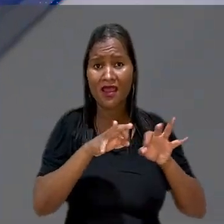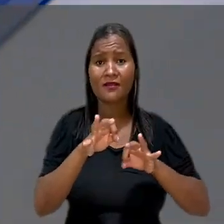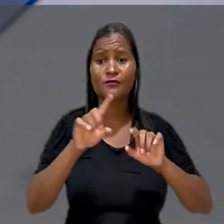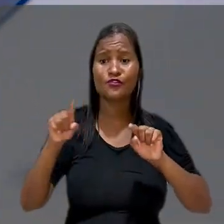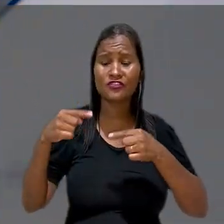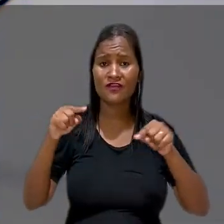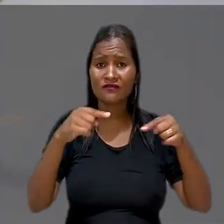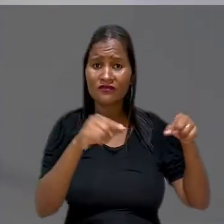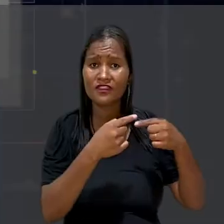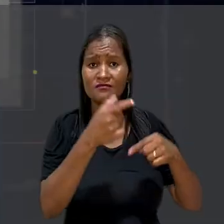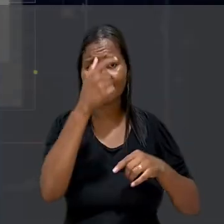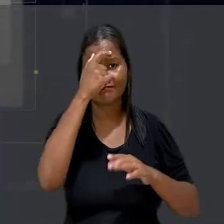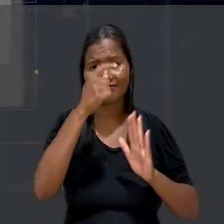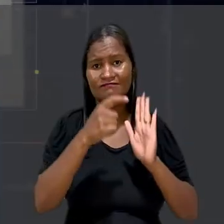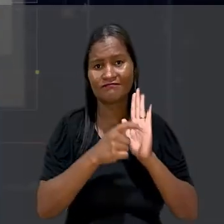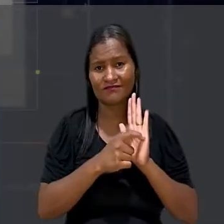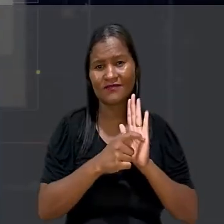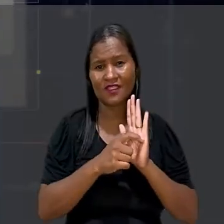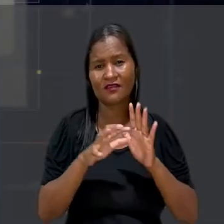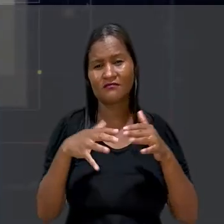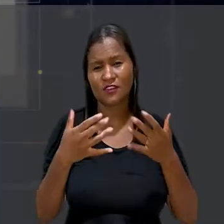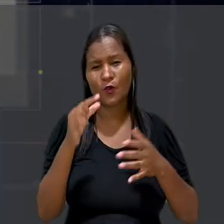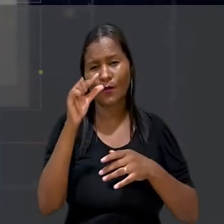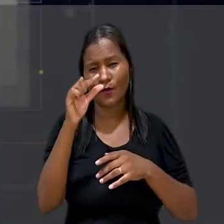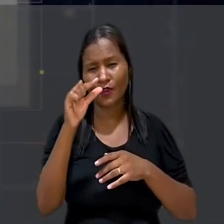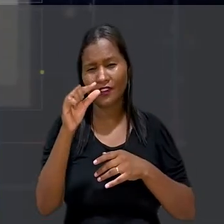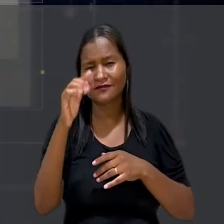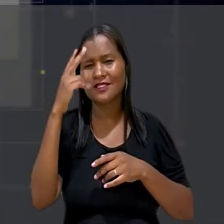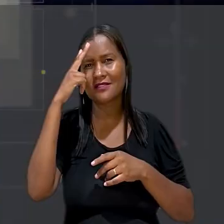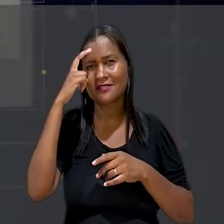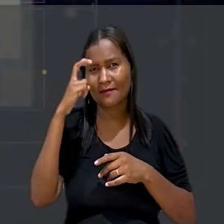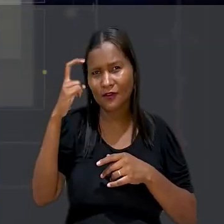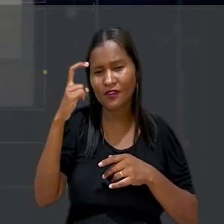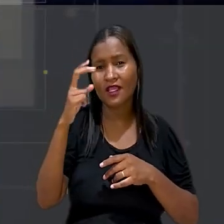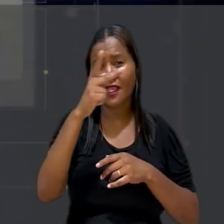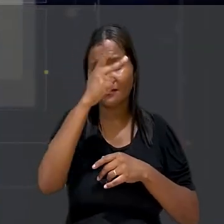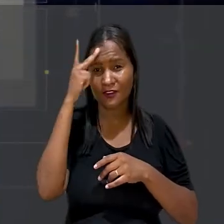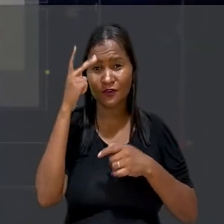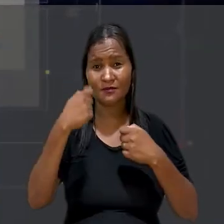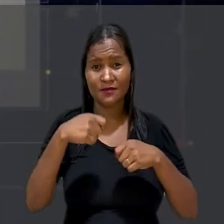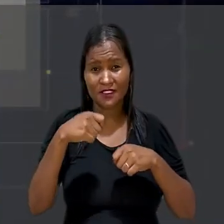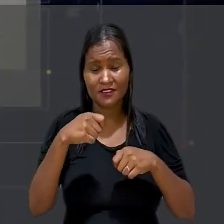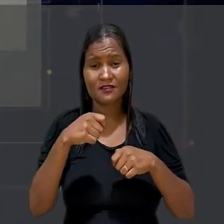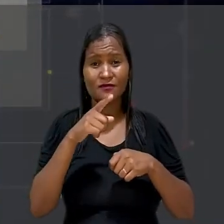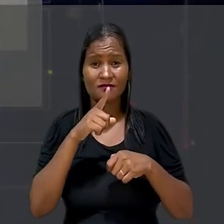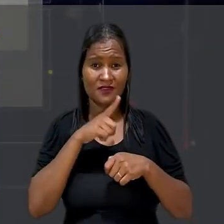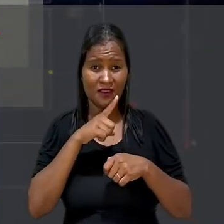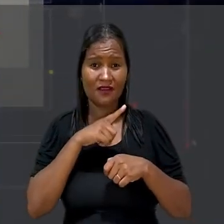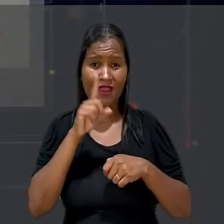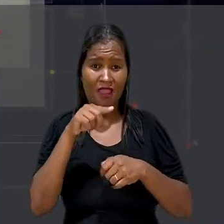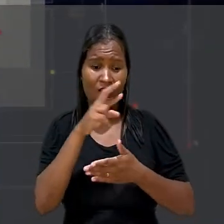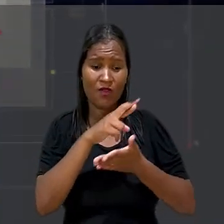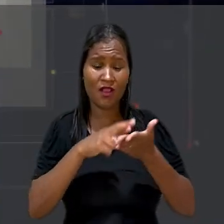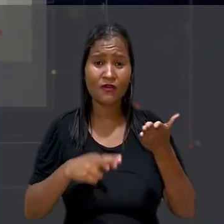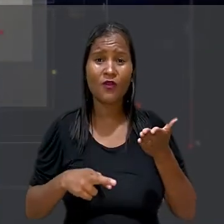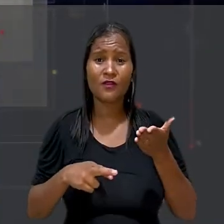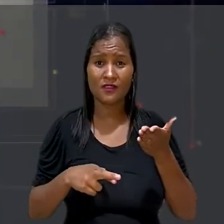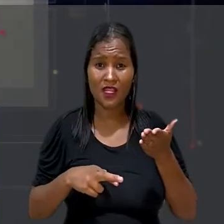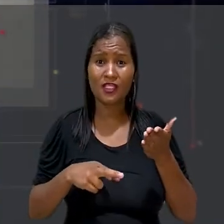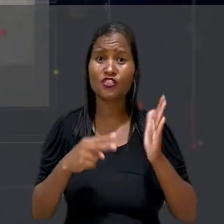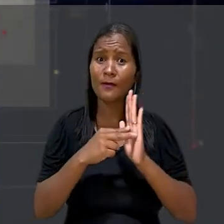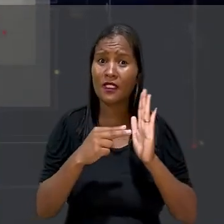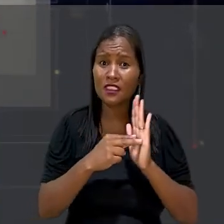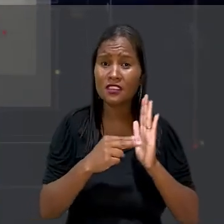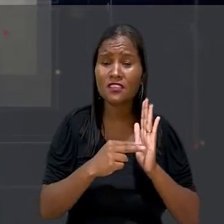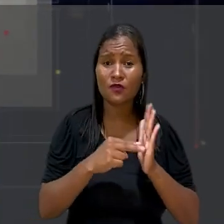da inteligência artificial. Então, acho que um pouquinho desse discernimento que as pessoas deveriam ter é o que a gente fez e propôs no relatório, chamando a atenção que lá